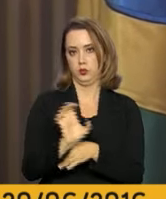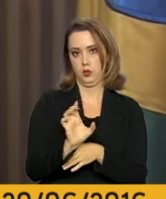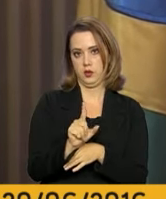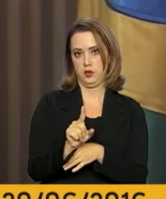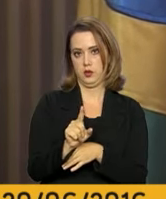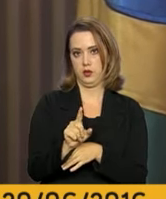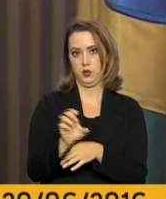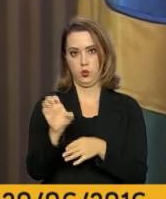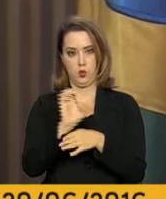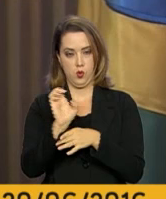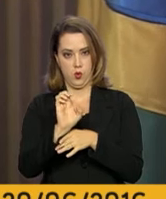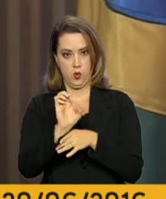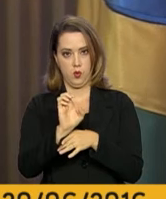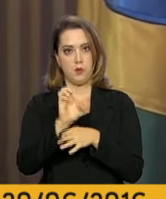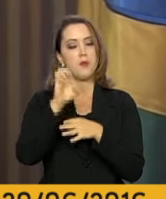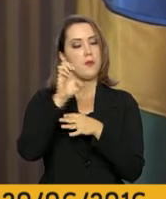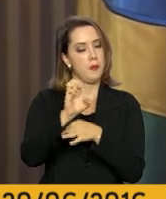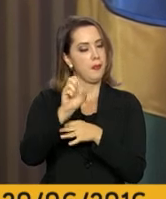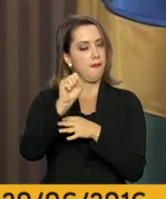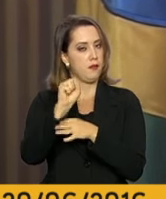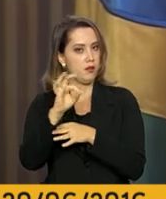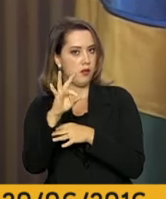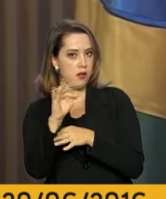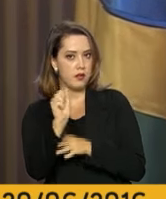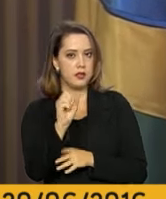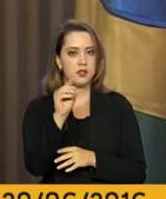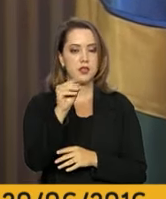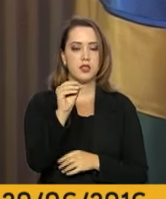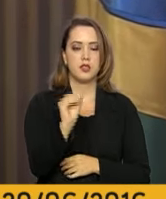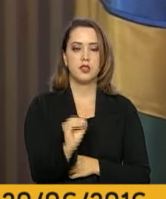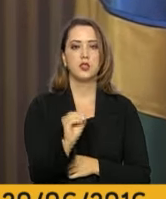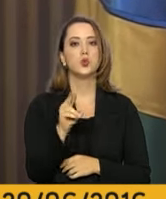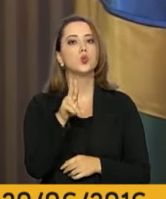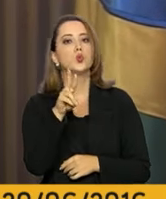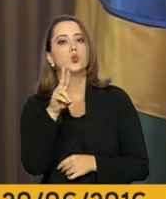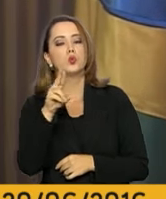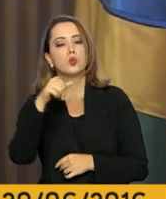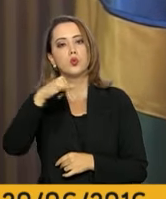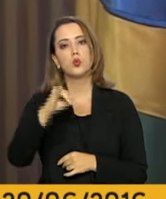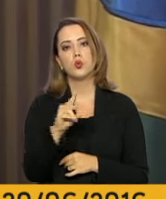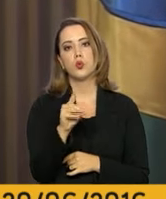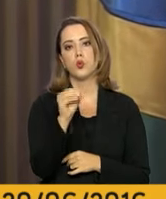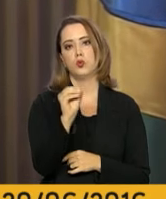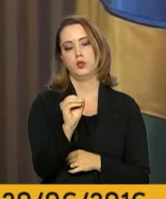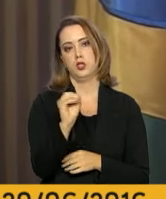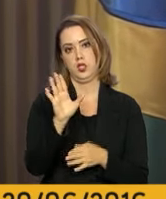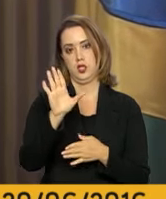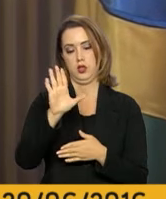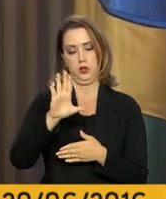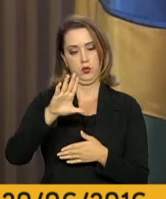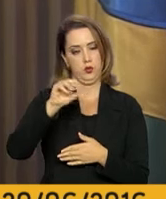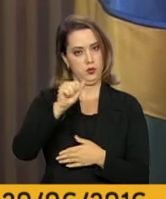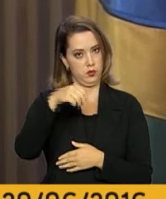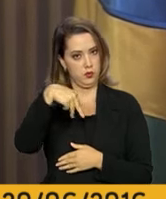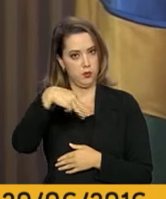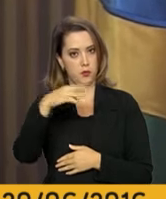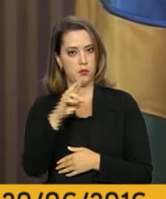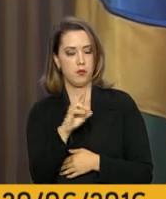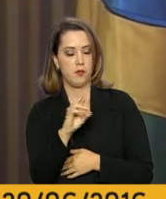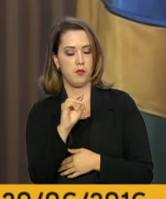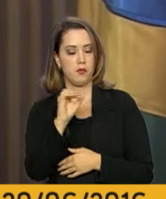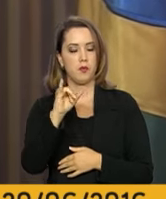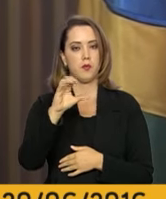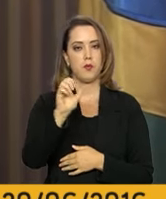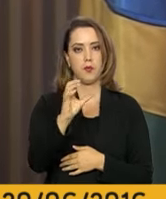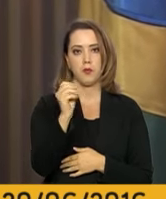que se chama Estados Unidos da América eram estados soberanos que se unificaram e foi uma guerra brutal os